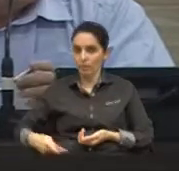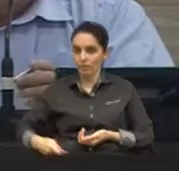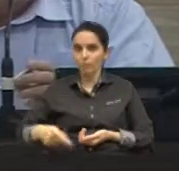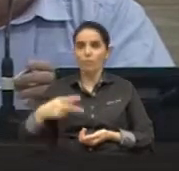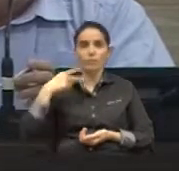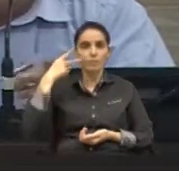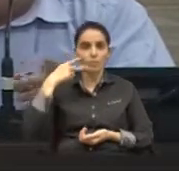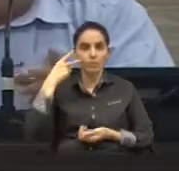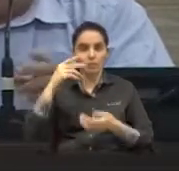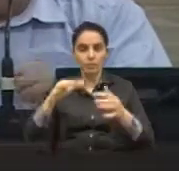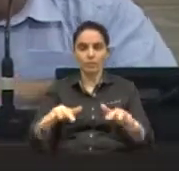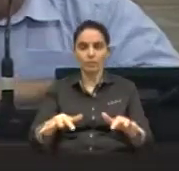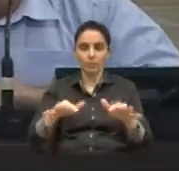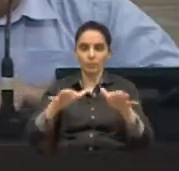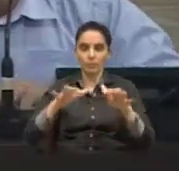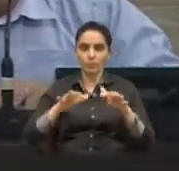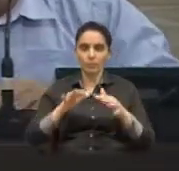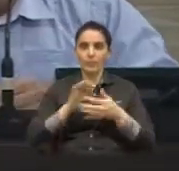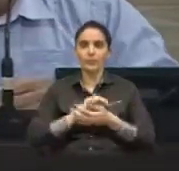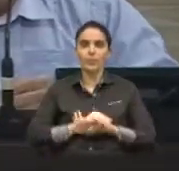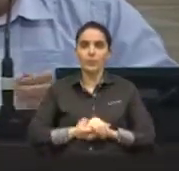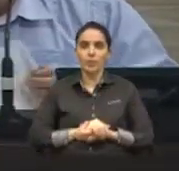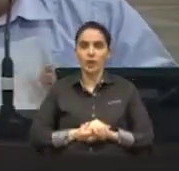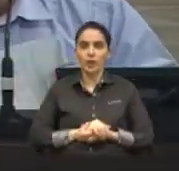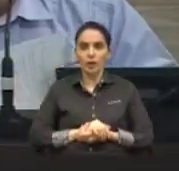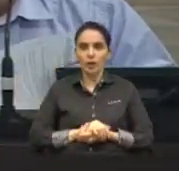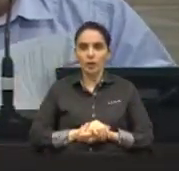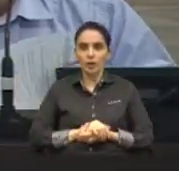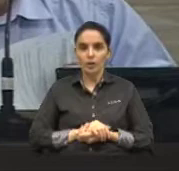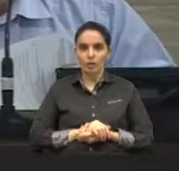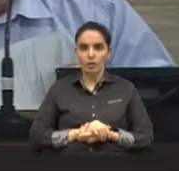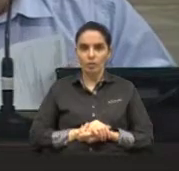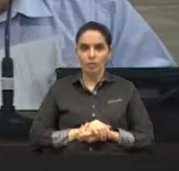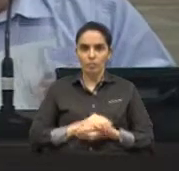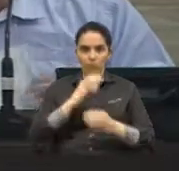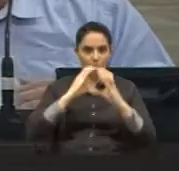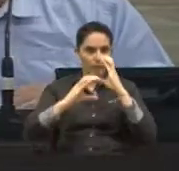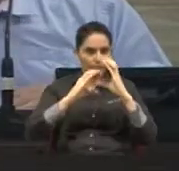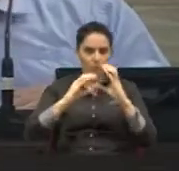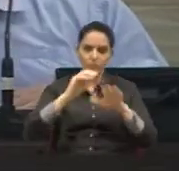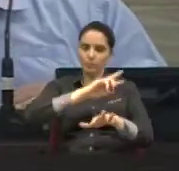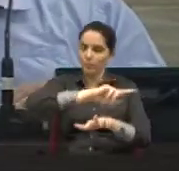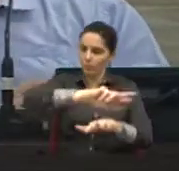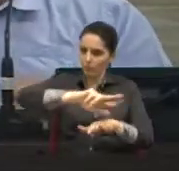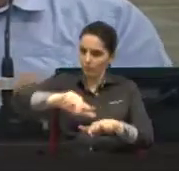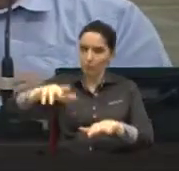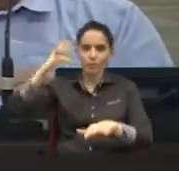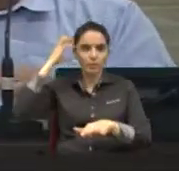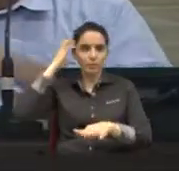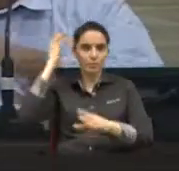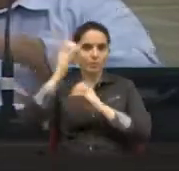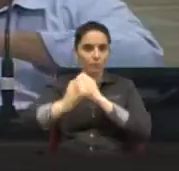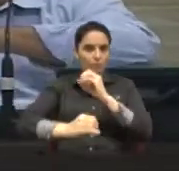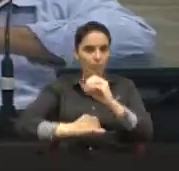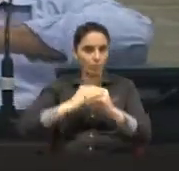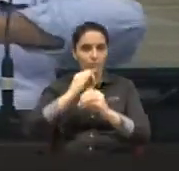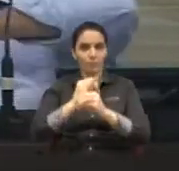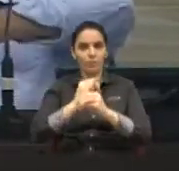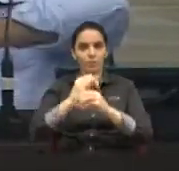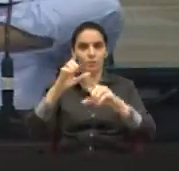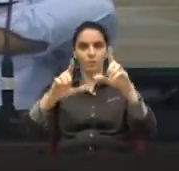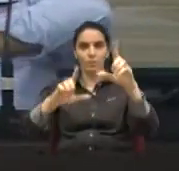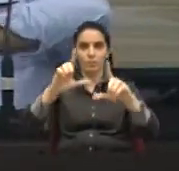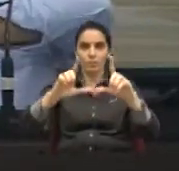pares, público presente, aos outros meios de comunicação que nos acompanham, rádio, internet,